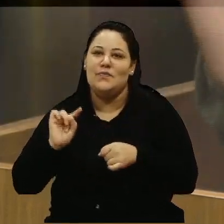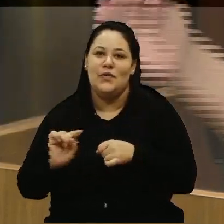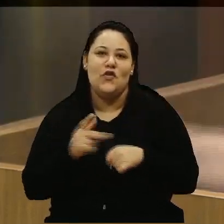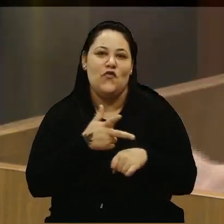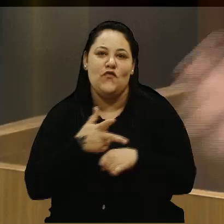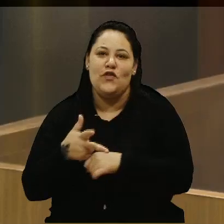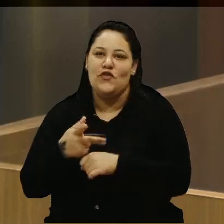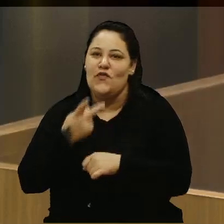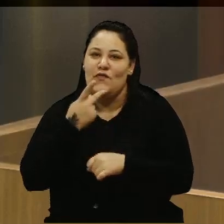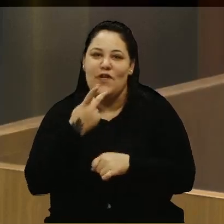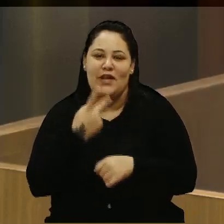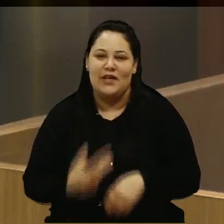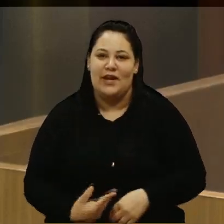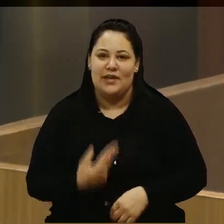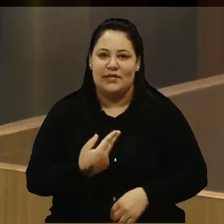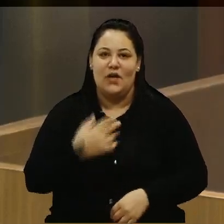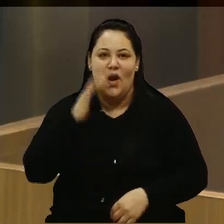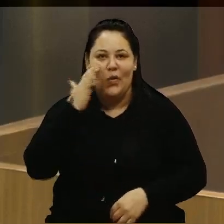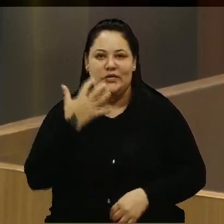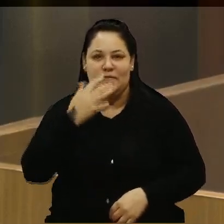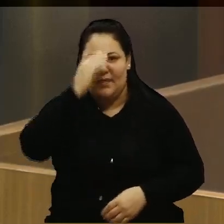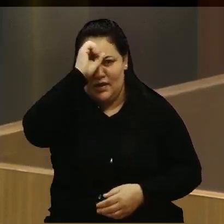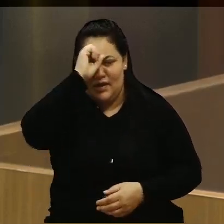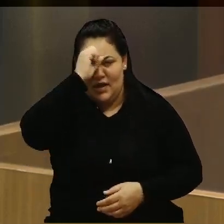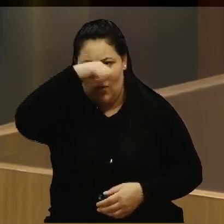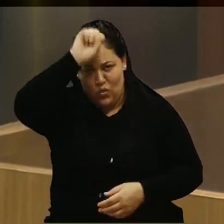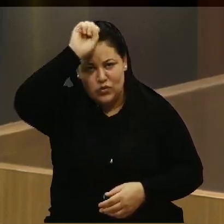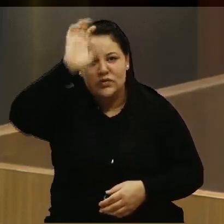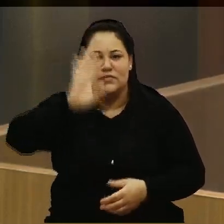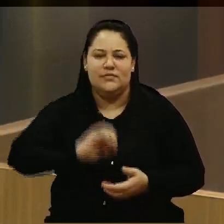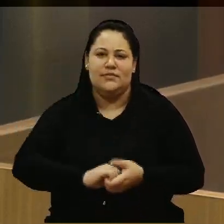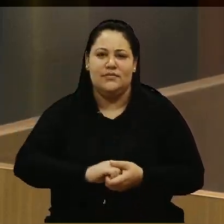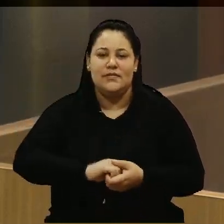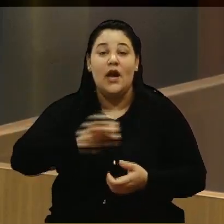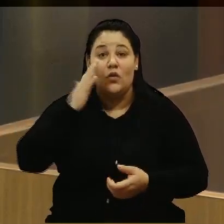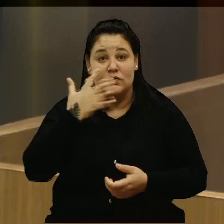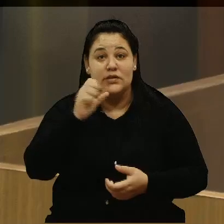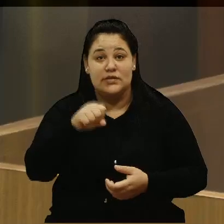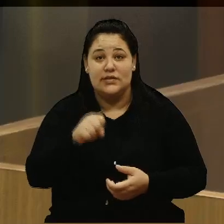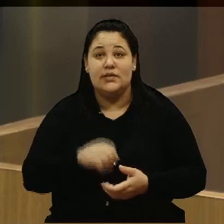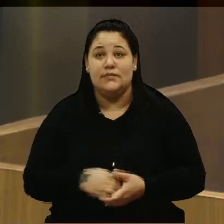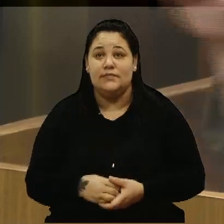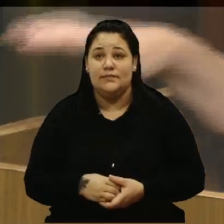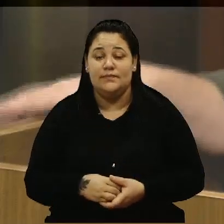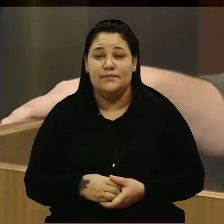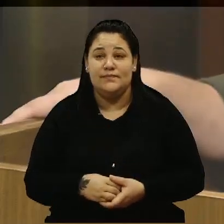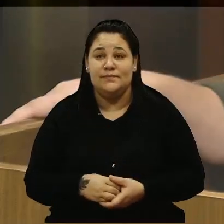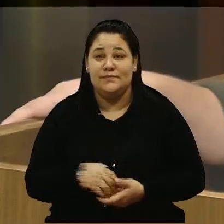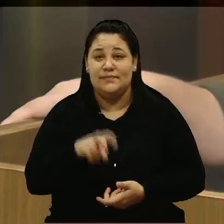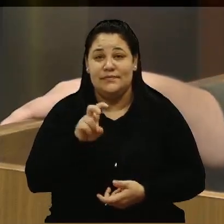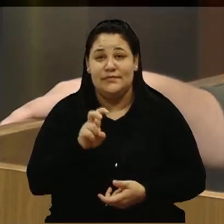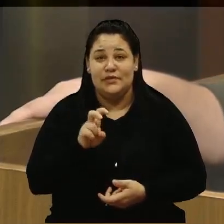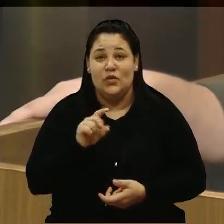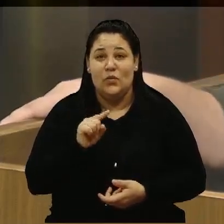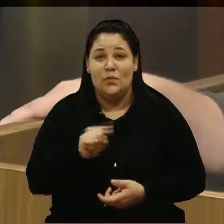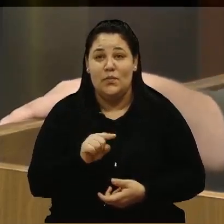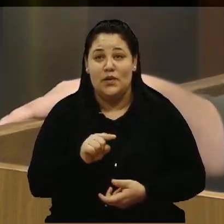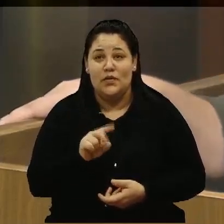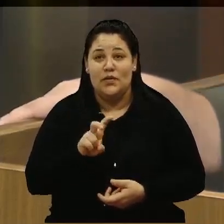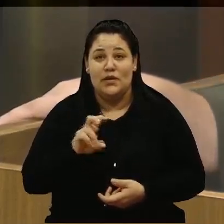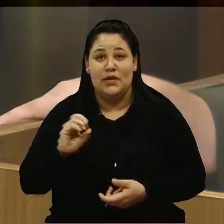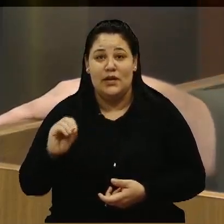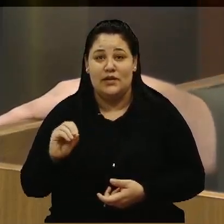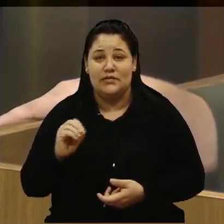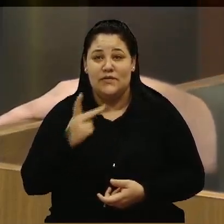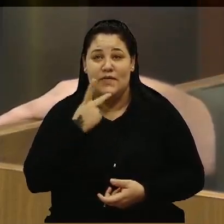castração acontecia pela Universidade de Caxias do Sul. Acontecia a passos lentos. 5.500, eles encheram a